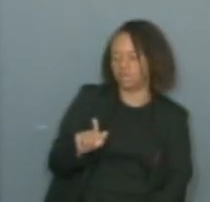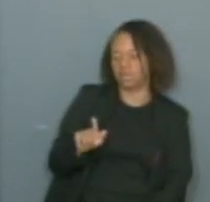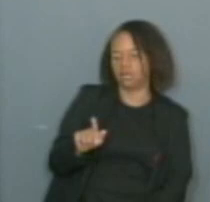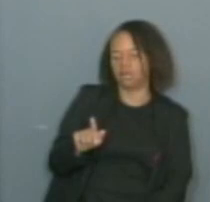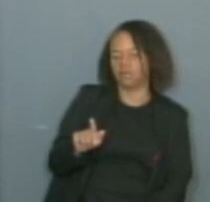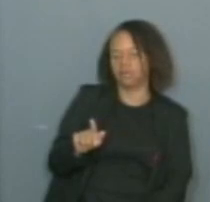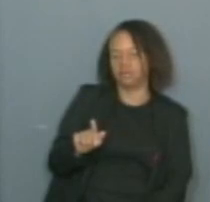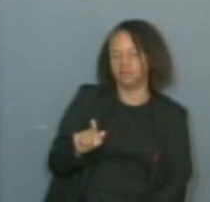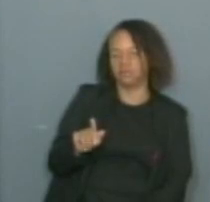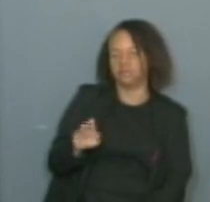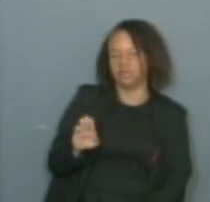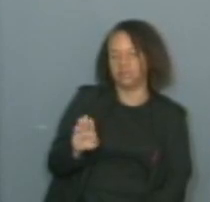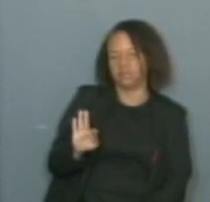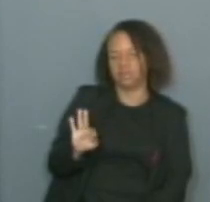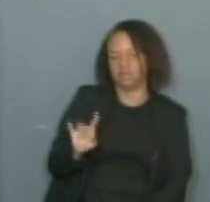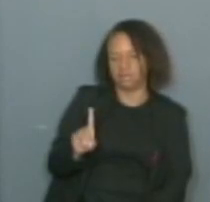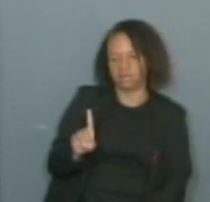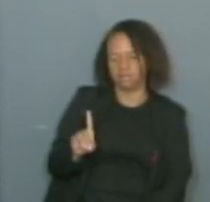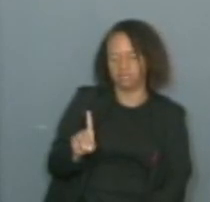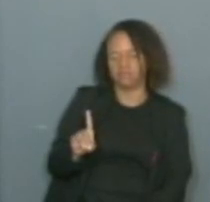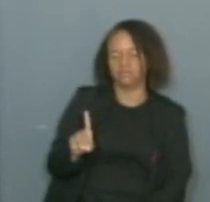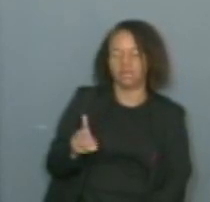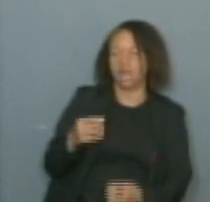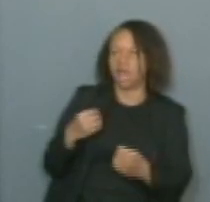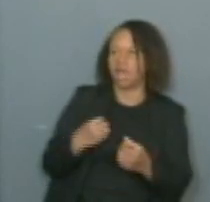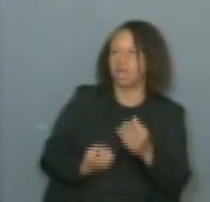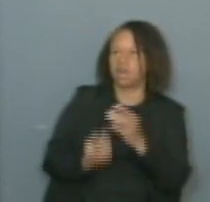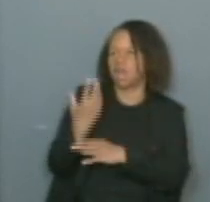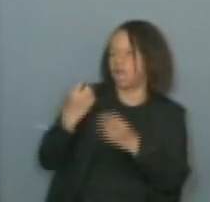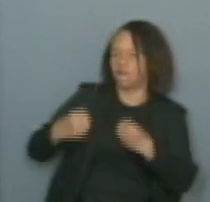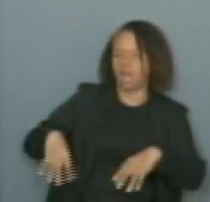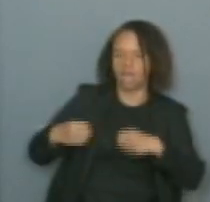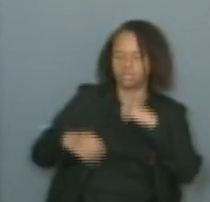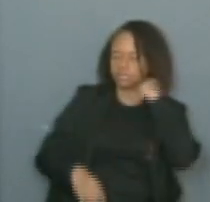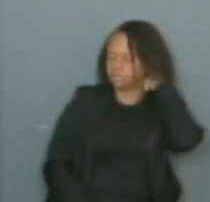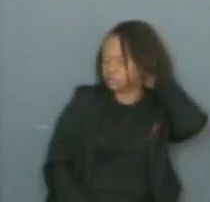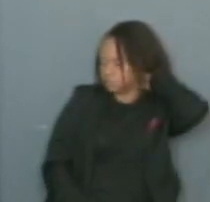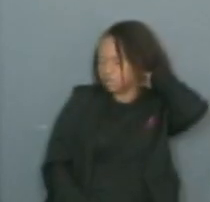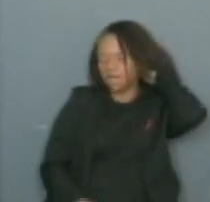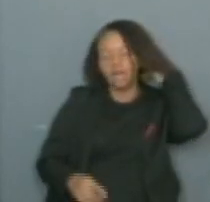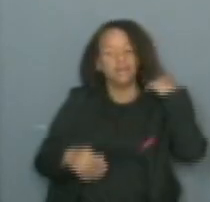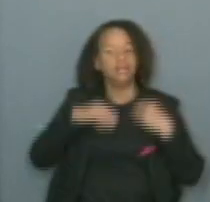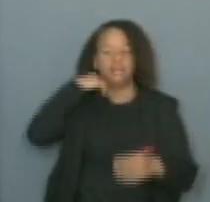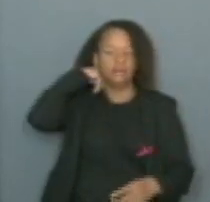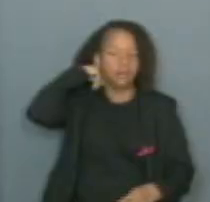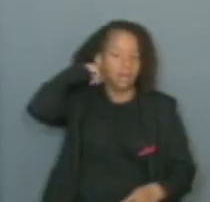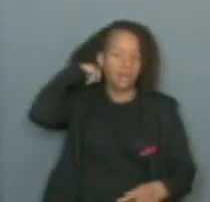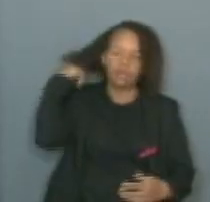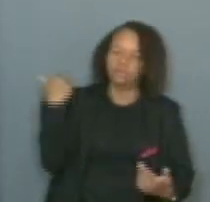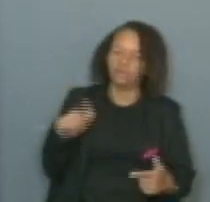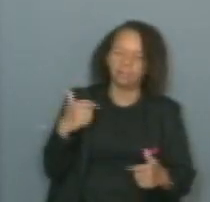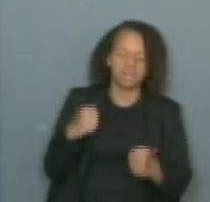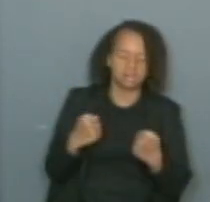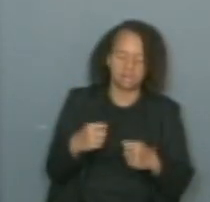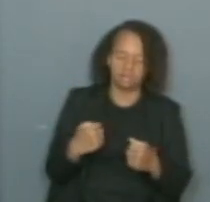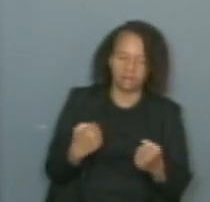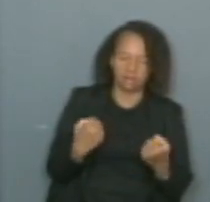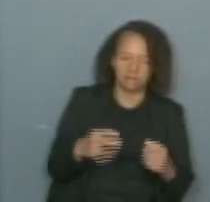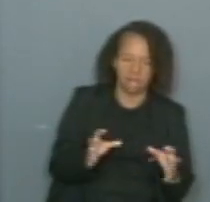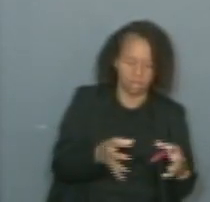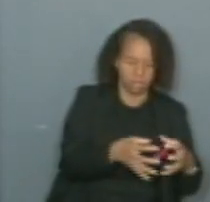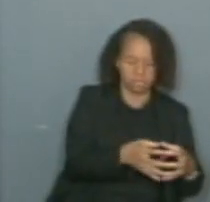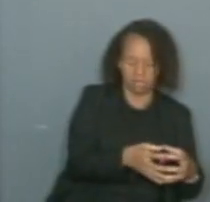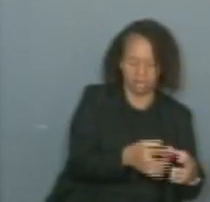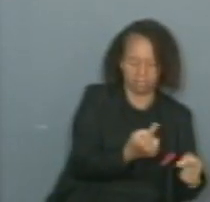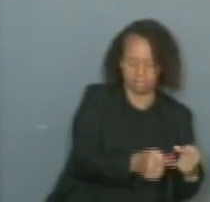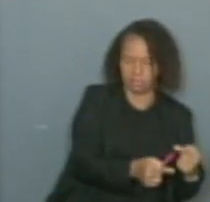cria despesa, não cria despesa, e não interfere no executivo, a comissão diz que